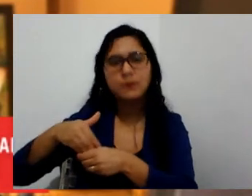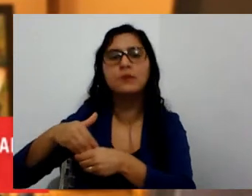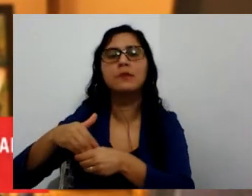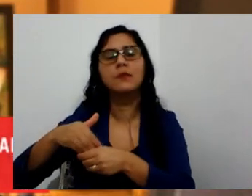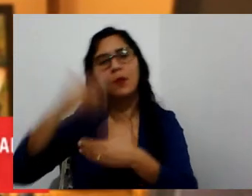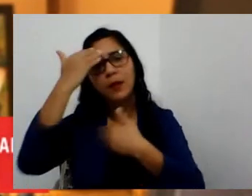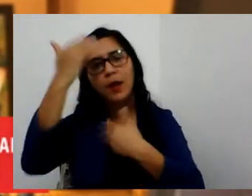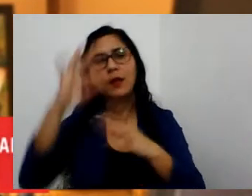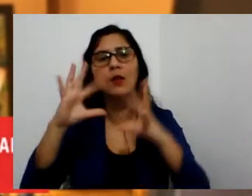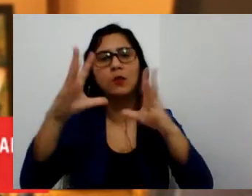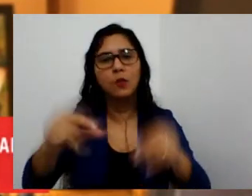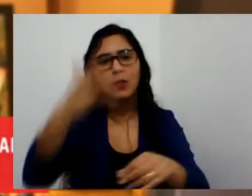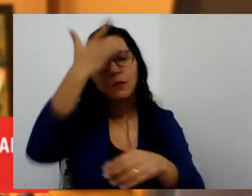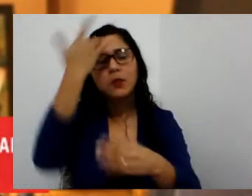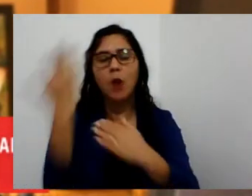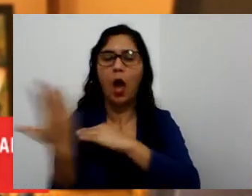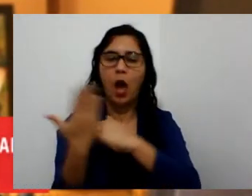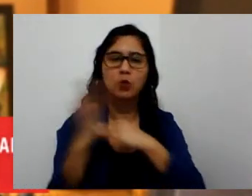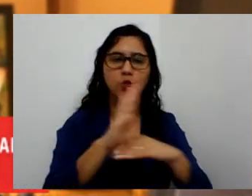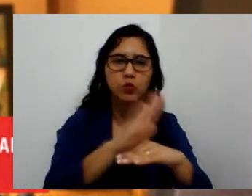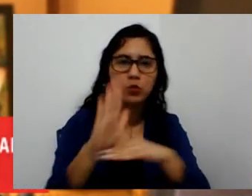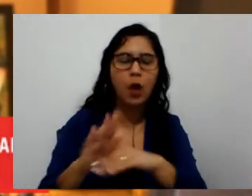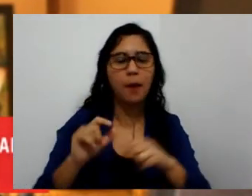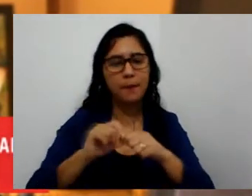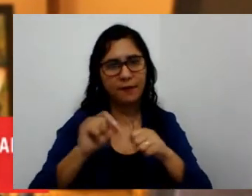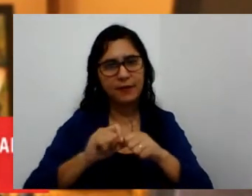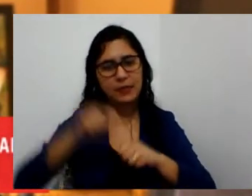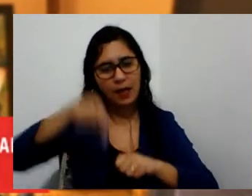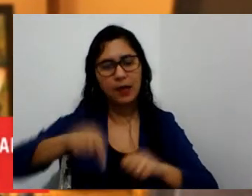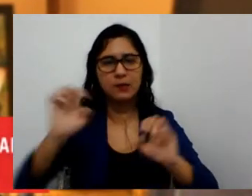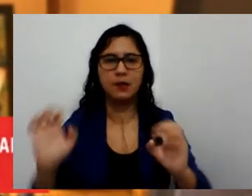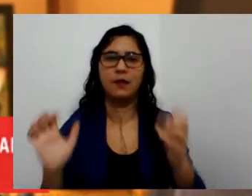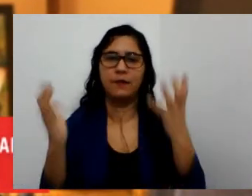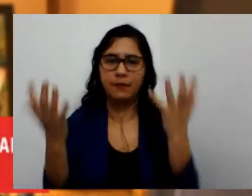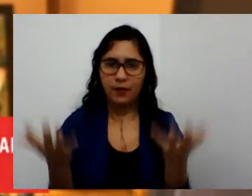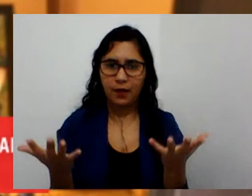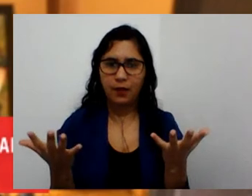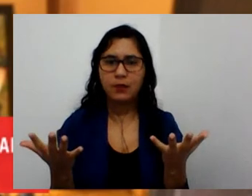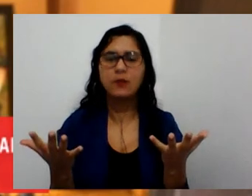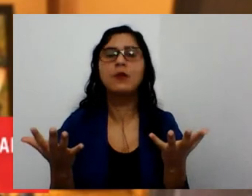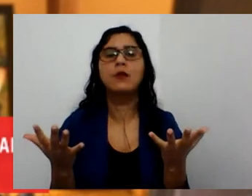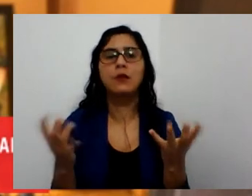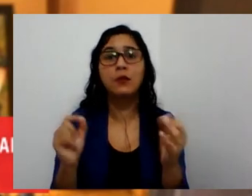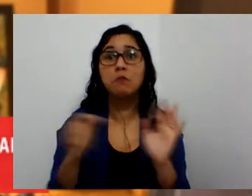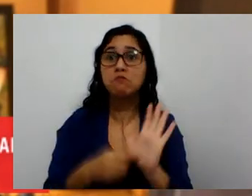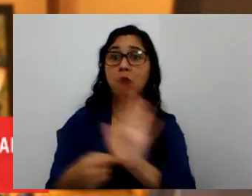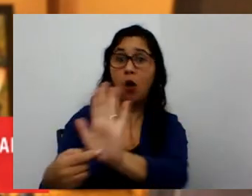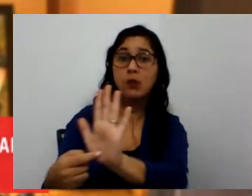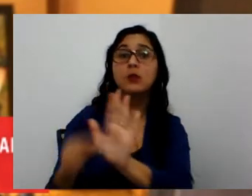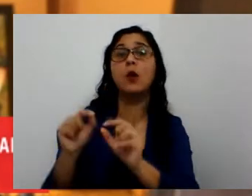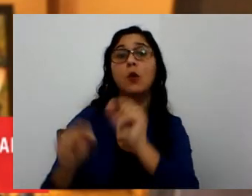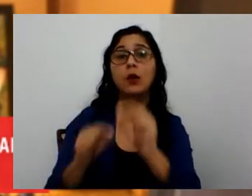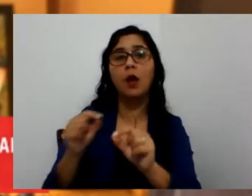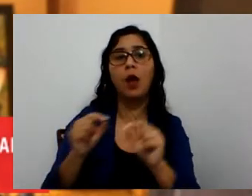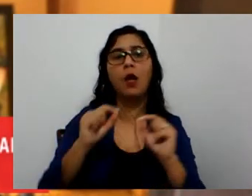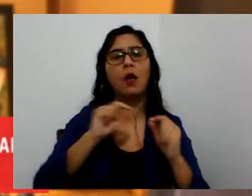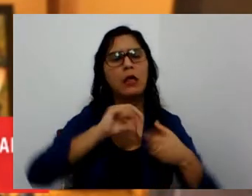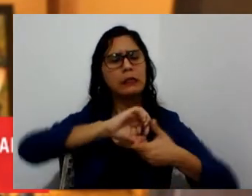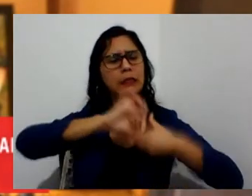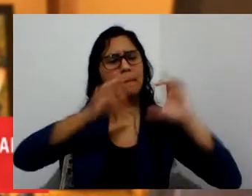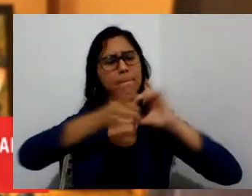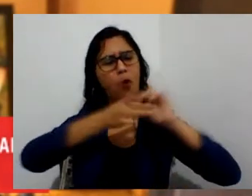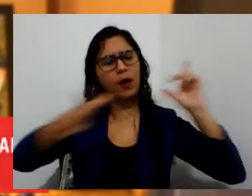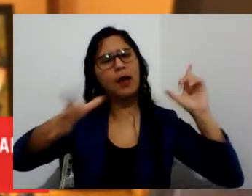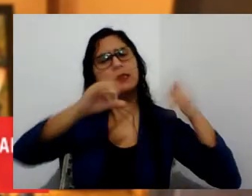as pessoas que contribuíram para a realização desse evento, que evidencia a continuidade da tradição democrática